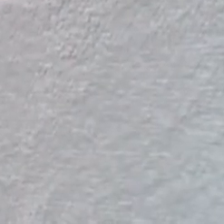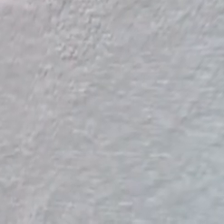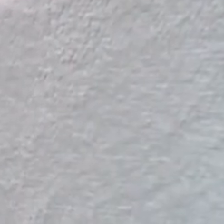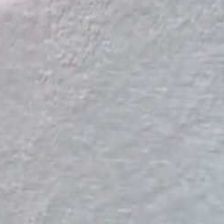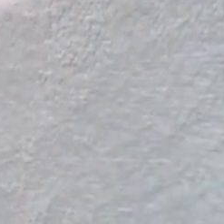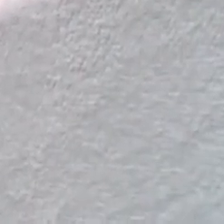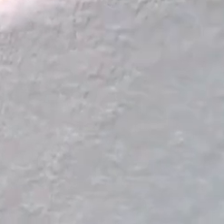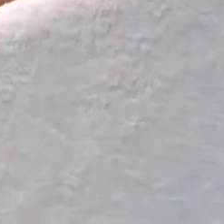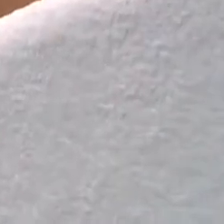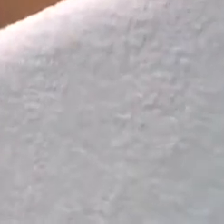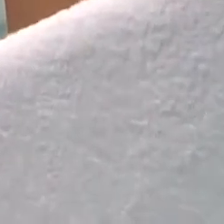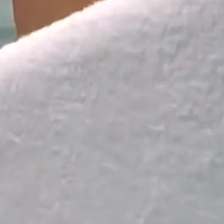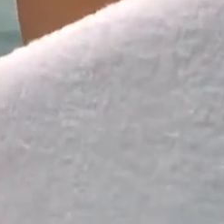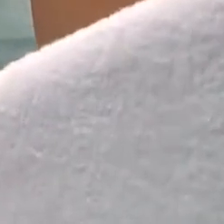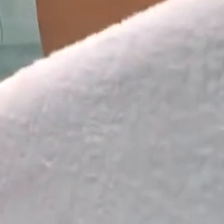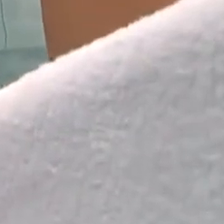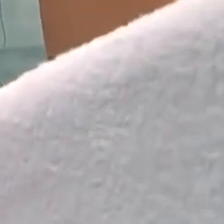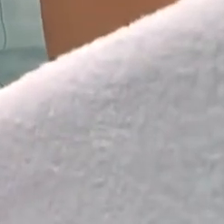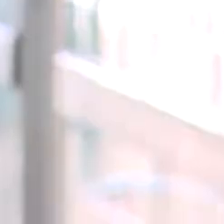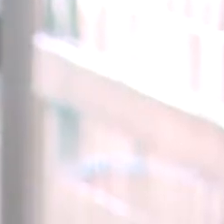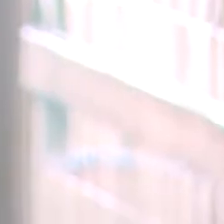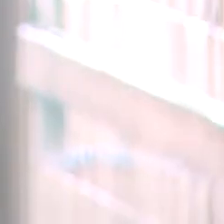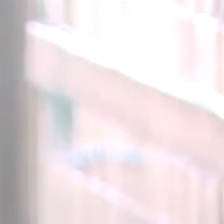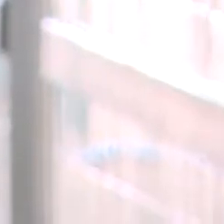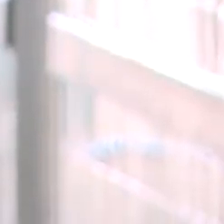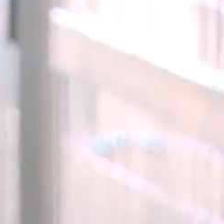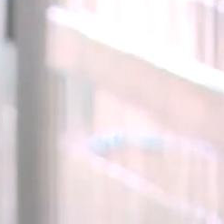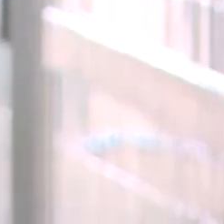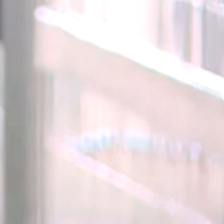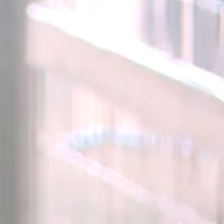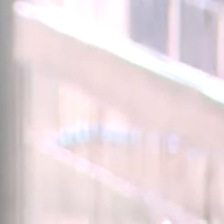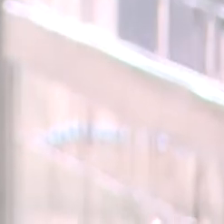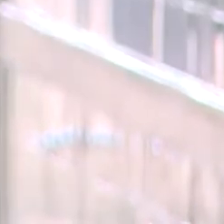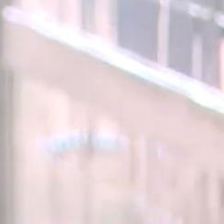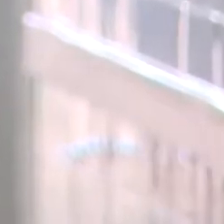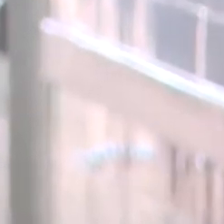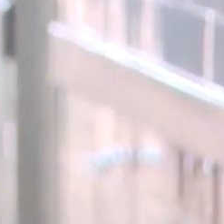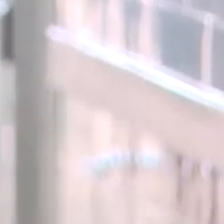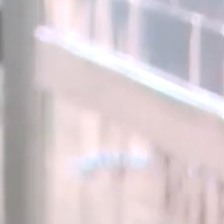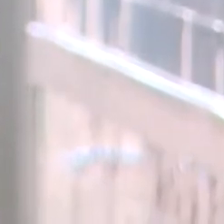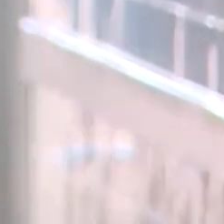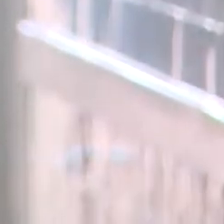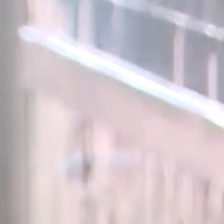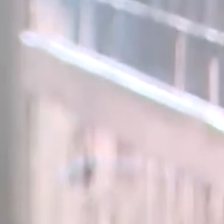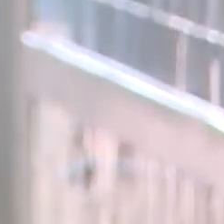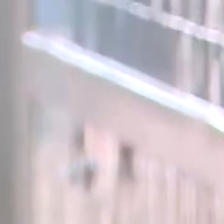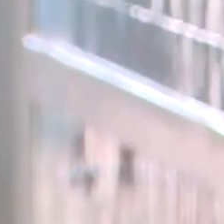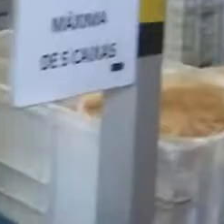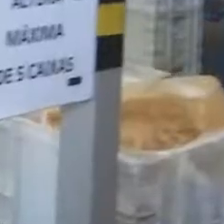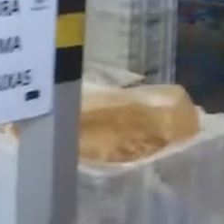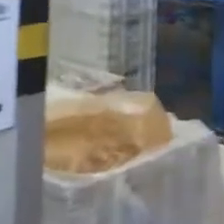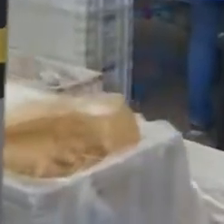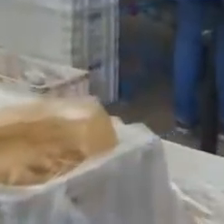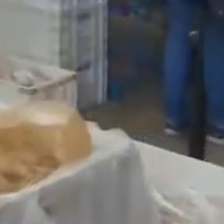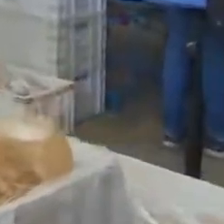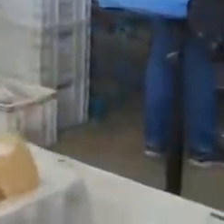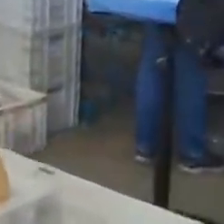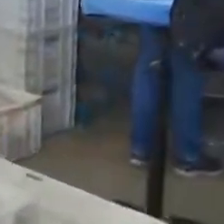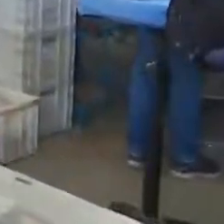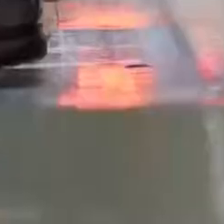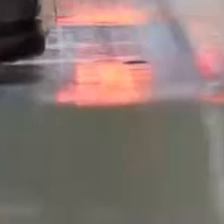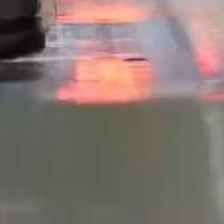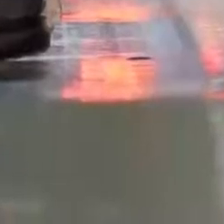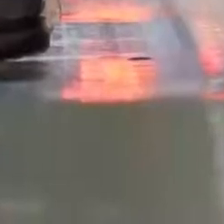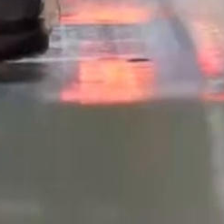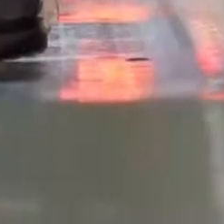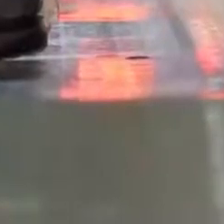da violência obstétrica. Saiba o que se trata e como se proteger. E a indústria calçadista